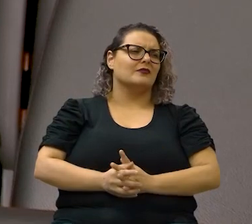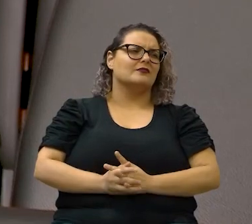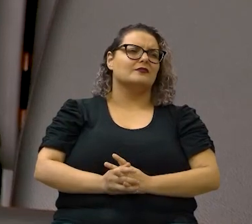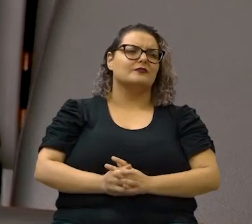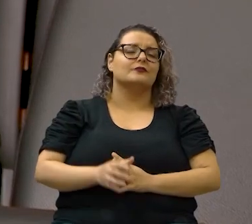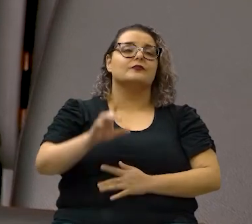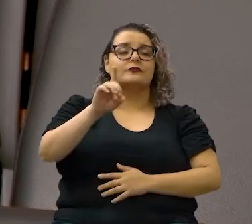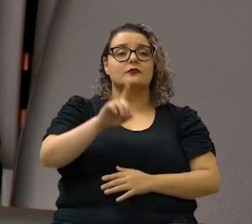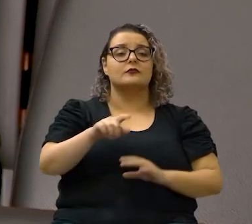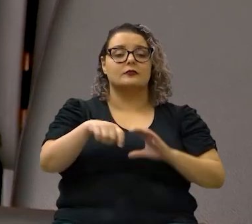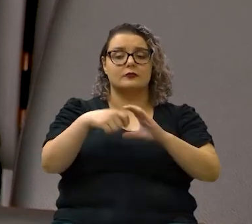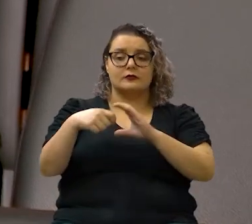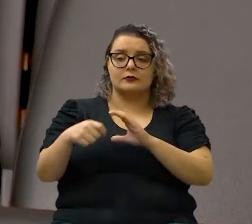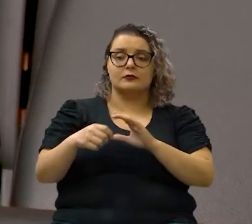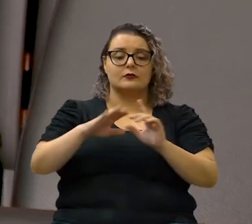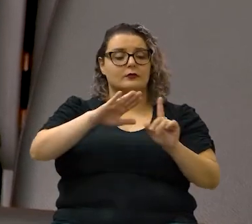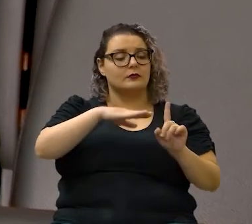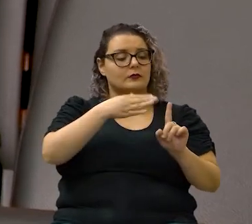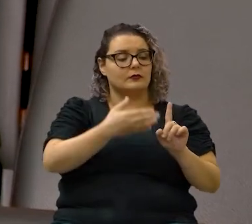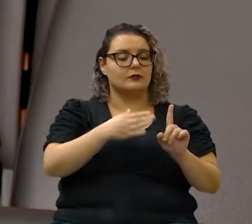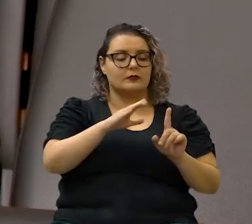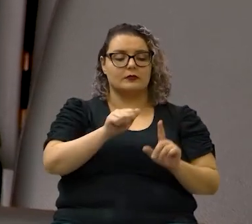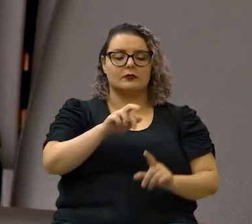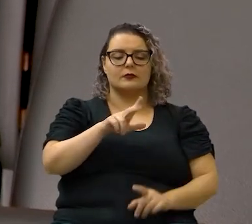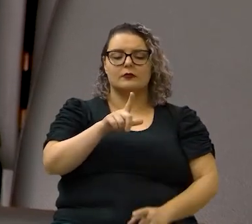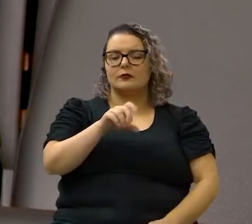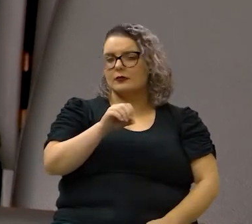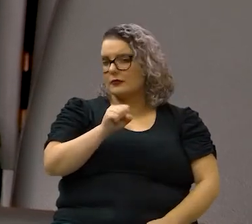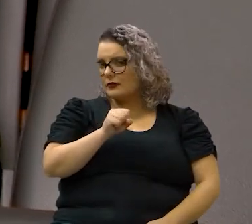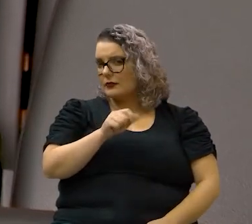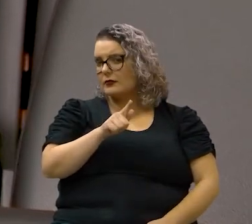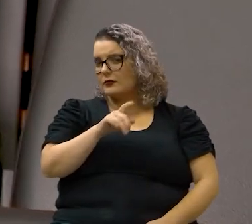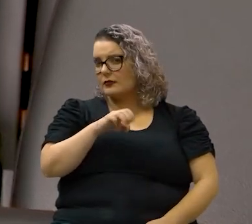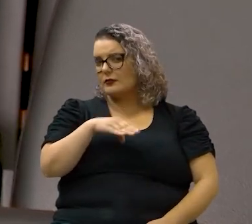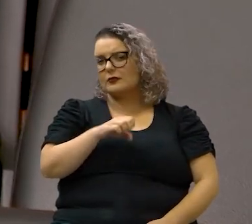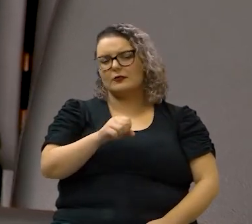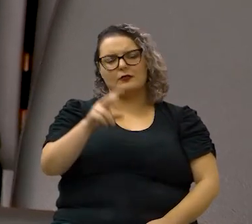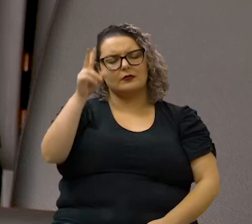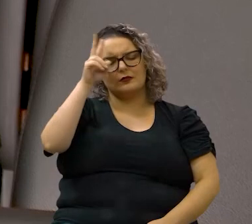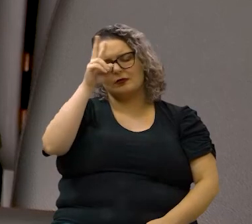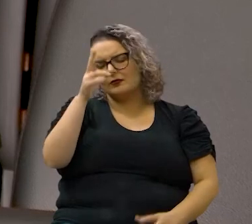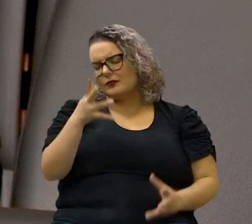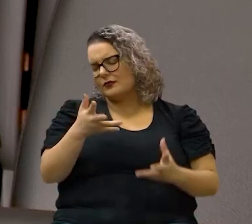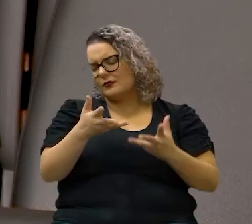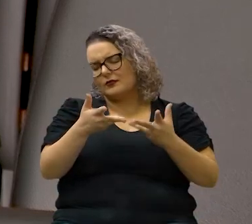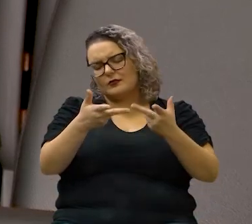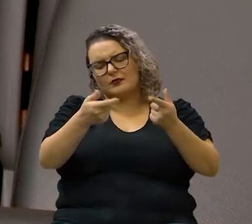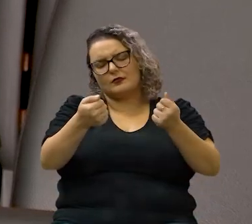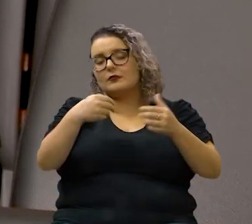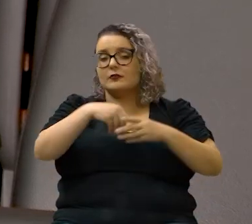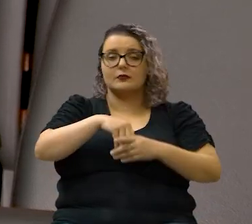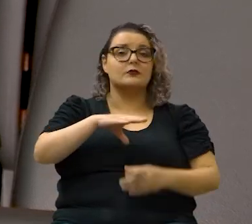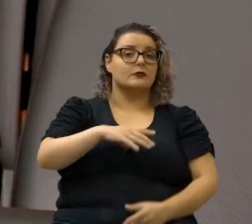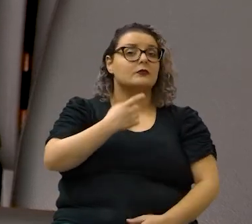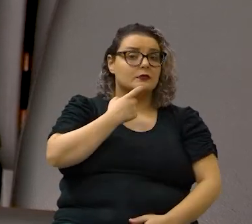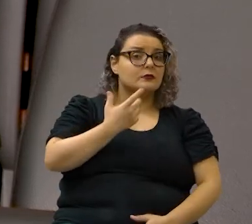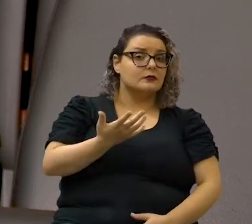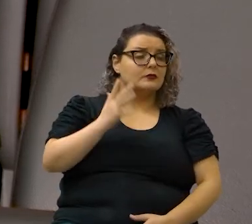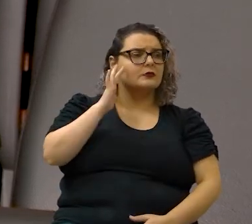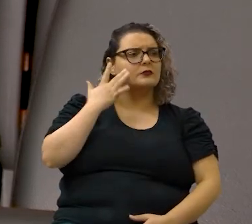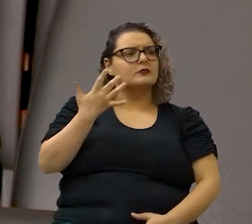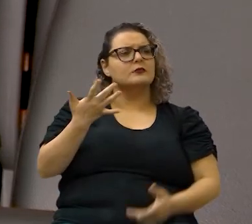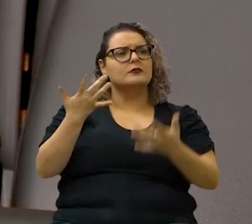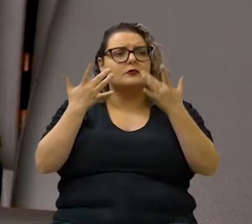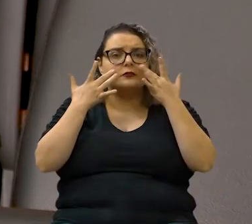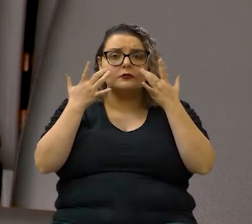também direção de um filme em homenagem ao Carlos Gomes. Ela tem uma história incrível na cidade, né? E eu acho que